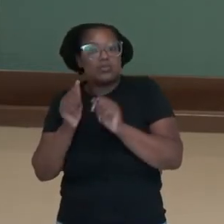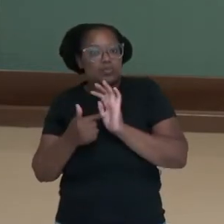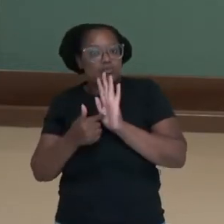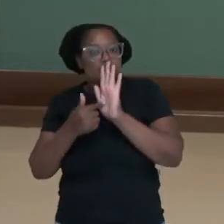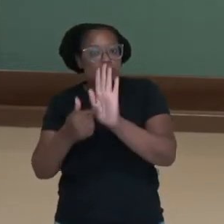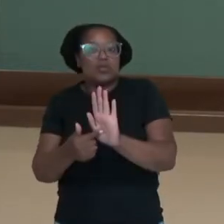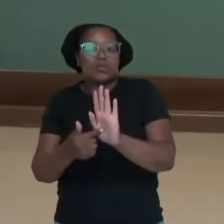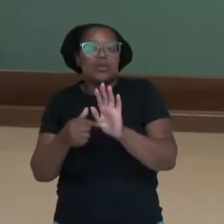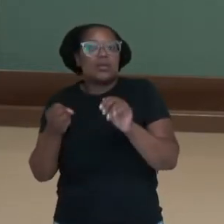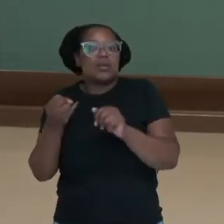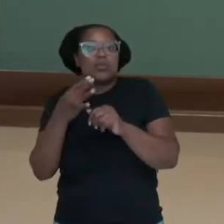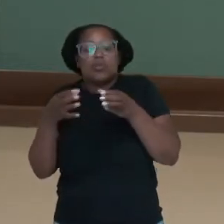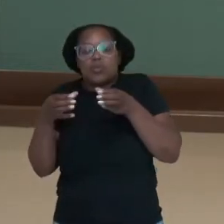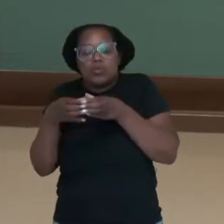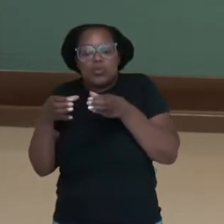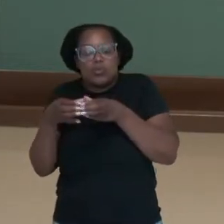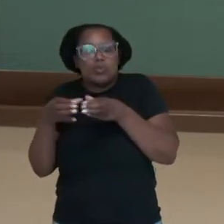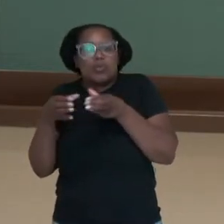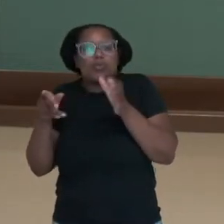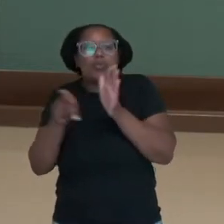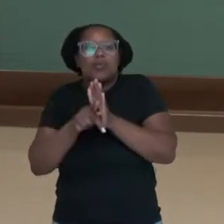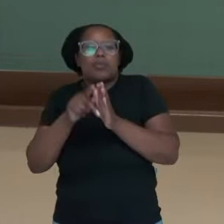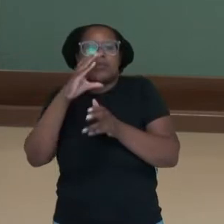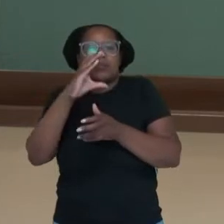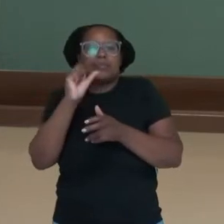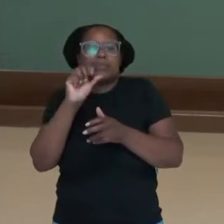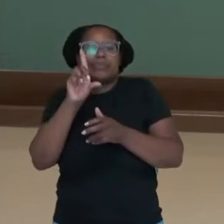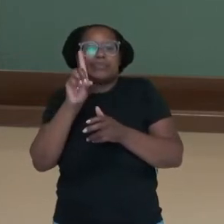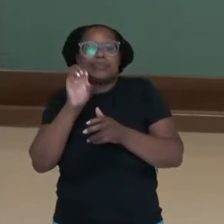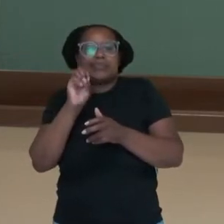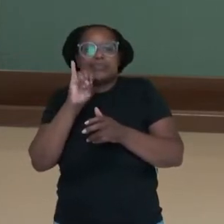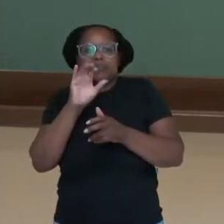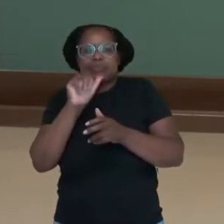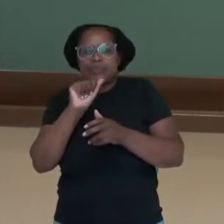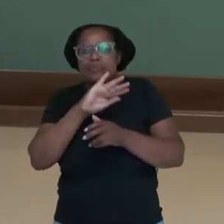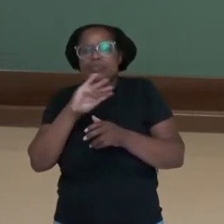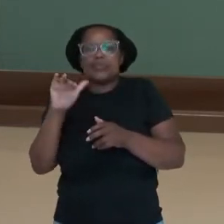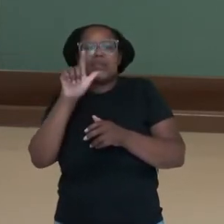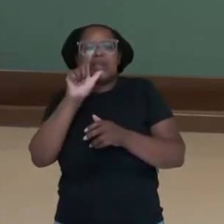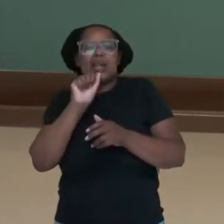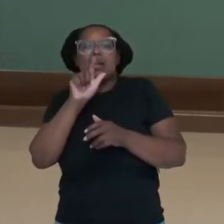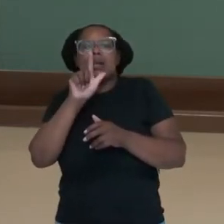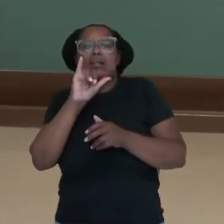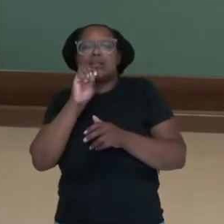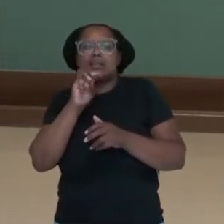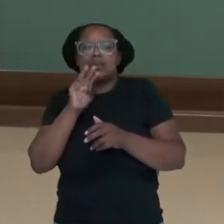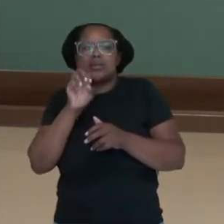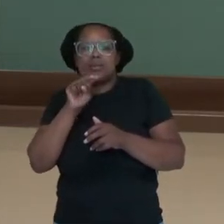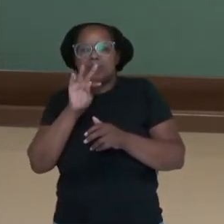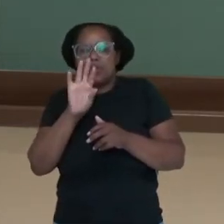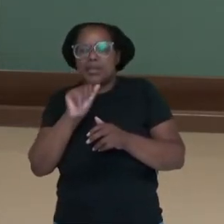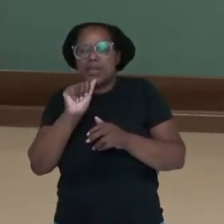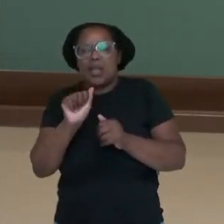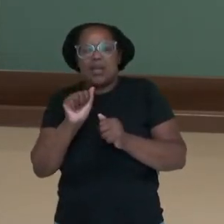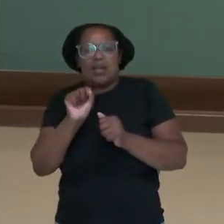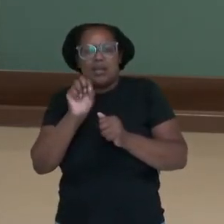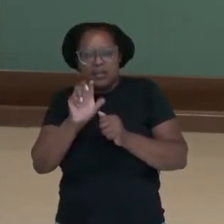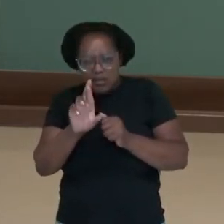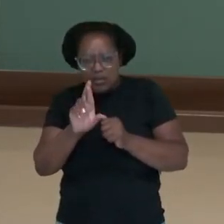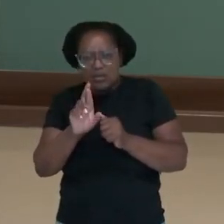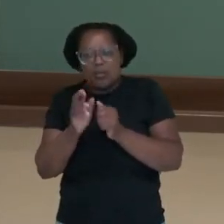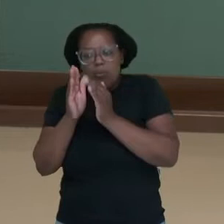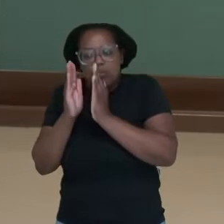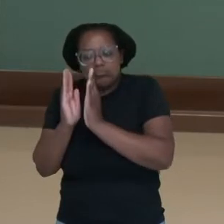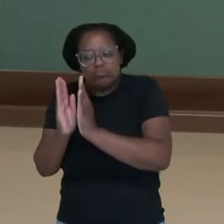essa cadeia alimentar, uma sequência de seres se alimentando de outros, as